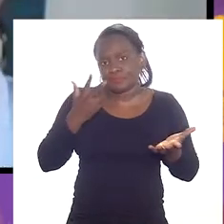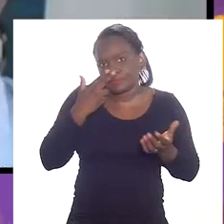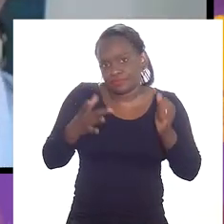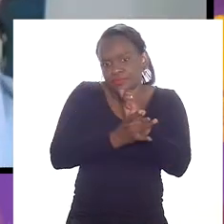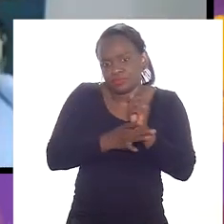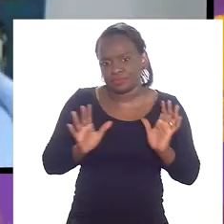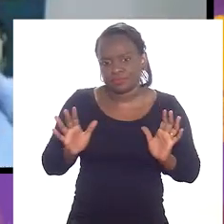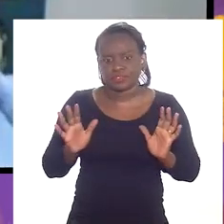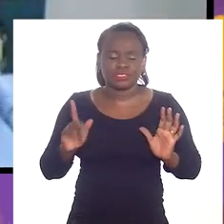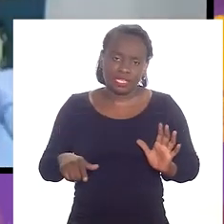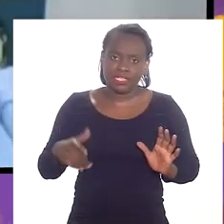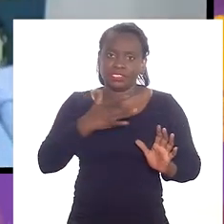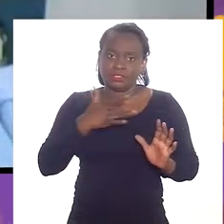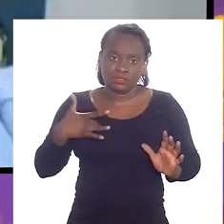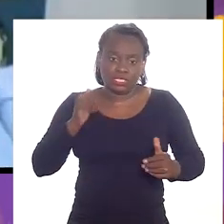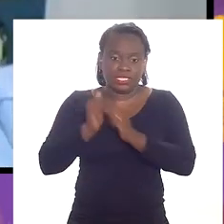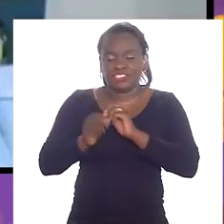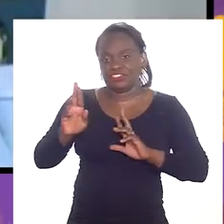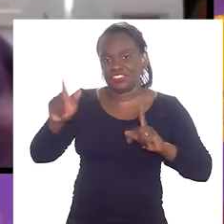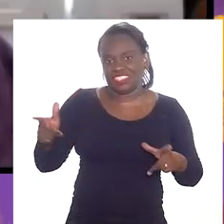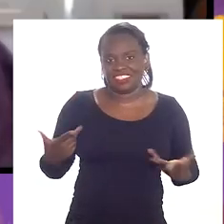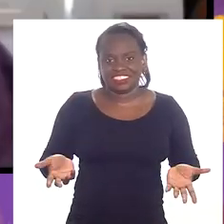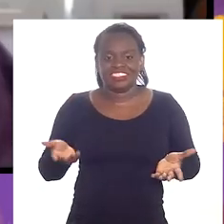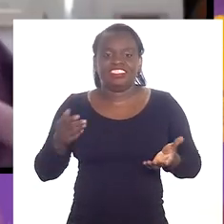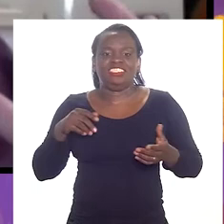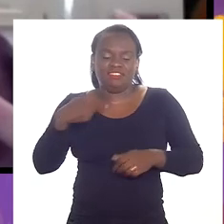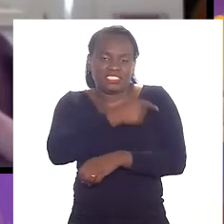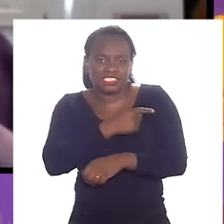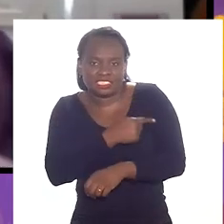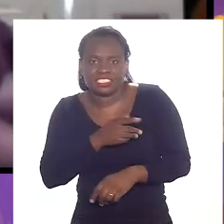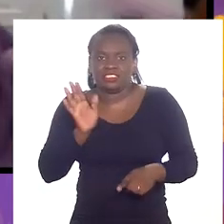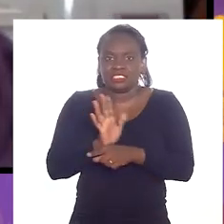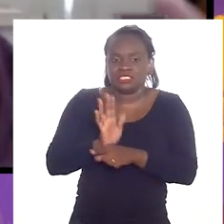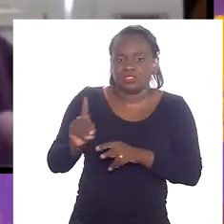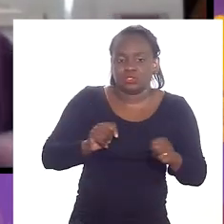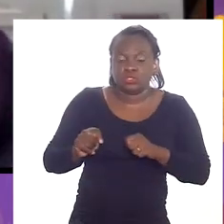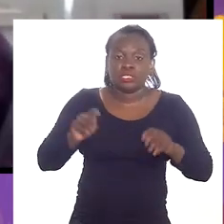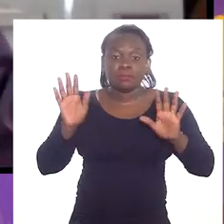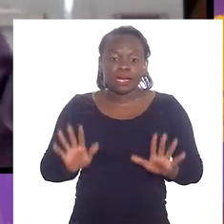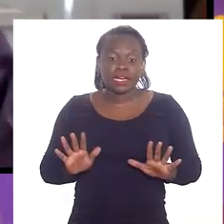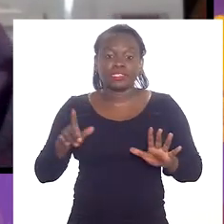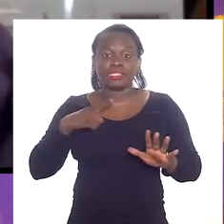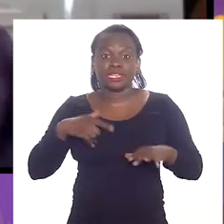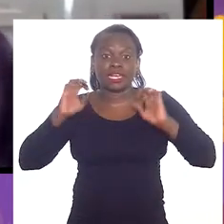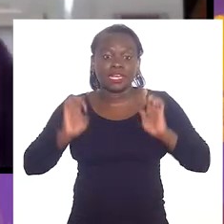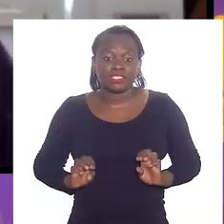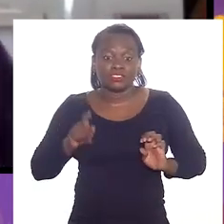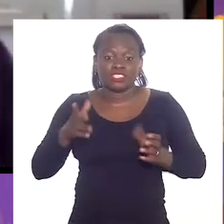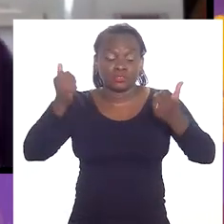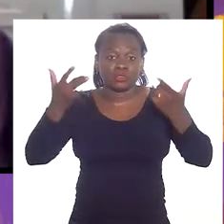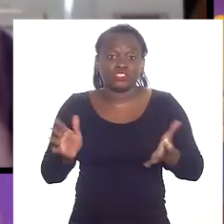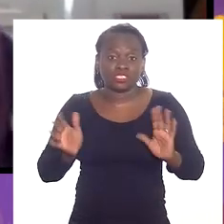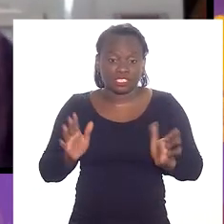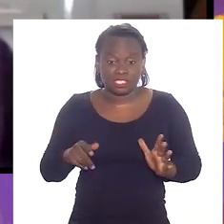liga masculina. Como o futebol é muito grande, você não tem uma bolha, eleger um país ou uma